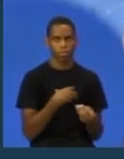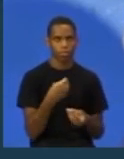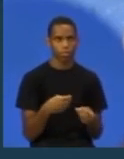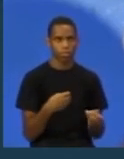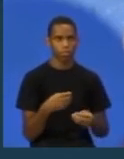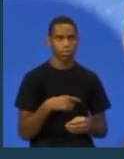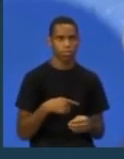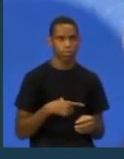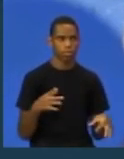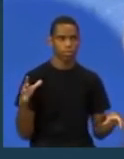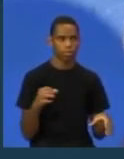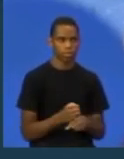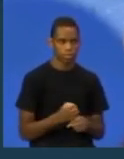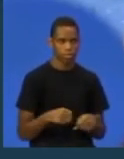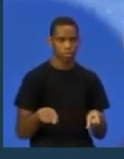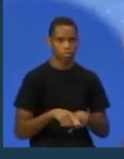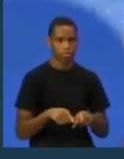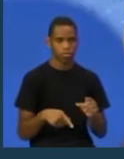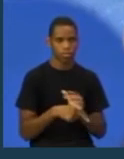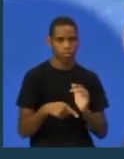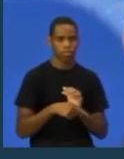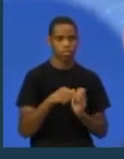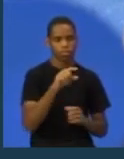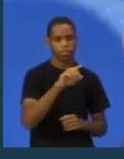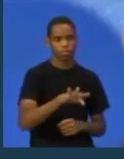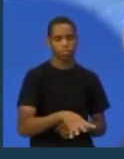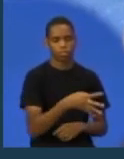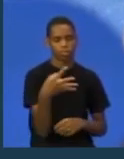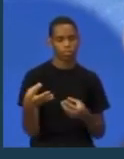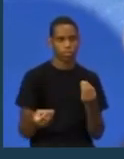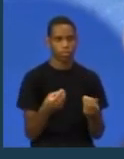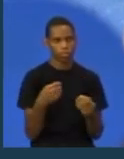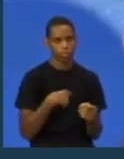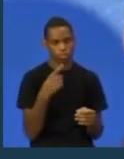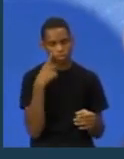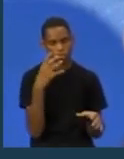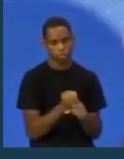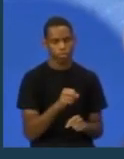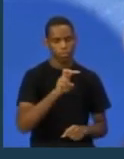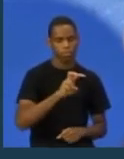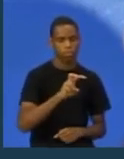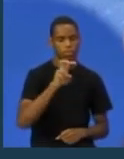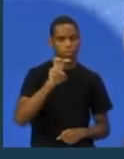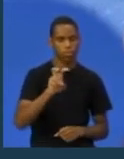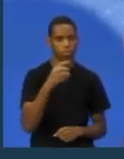que é somar esses quadrados. Então, nós chegamos ao valor de